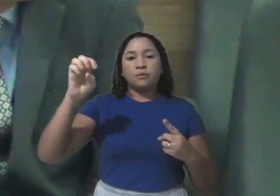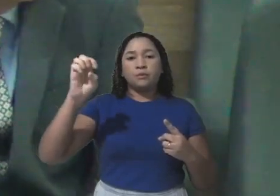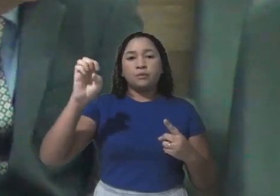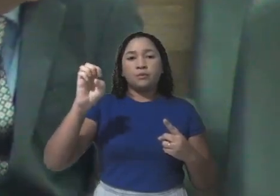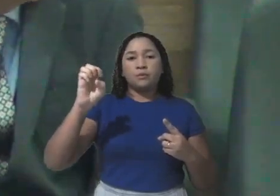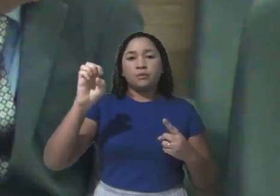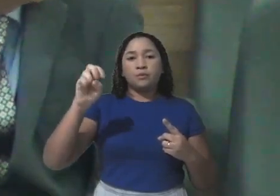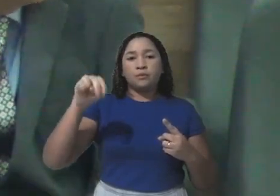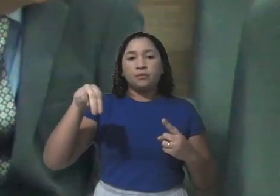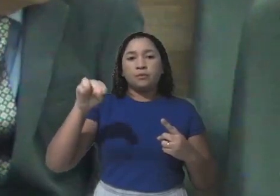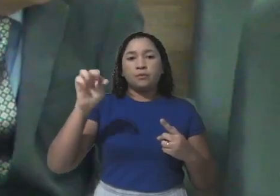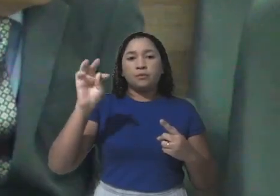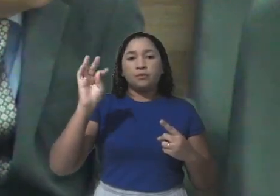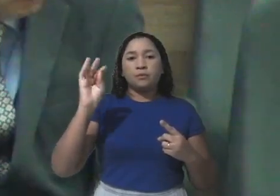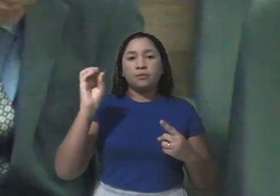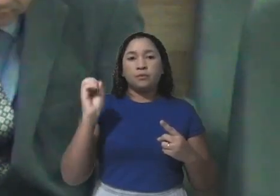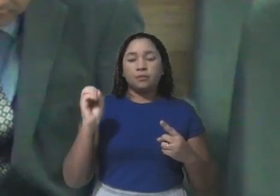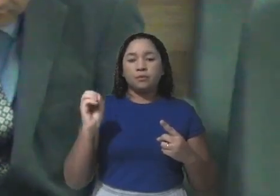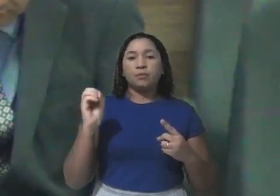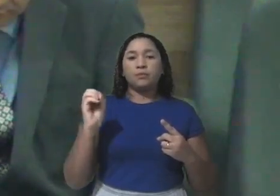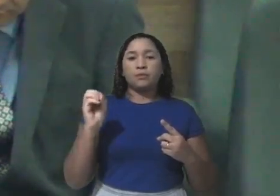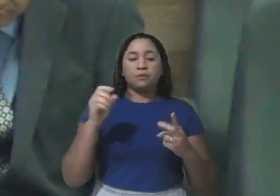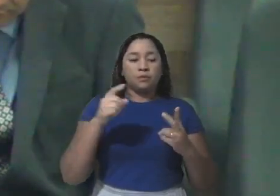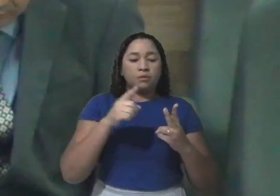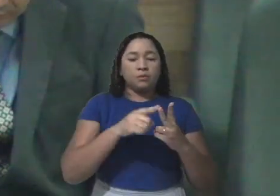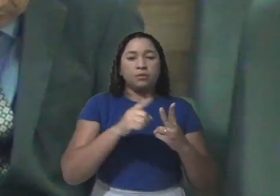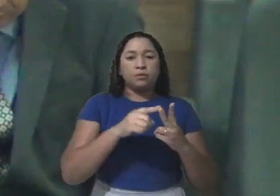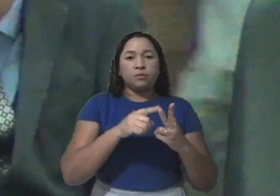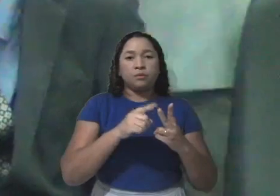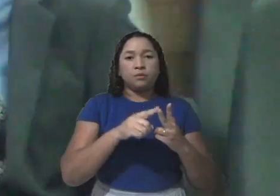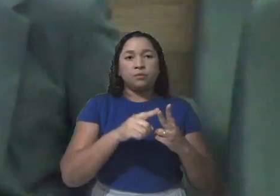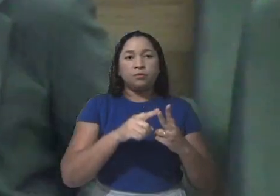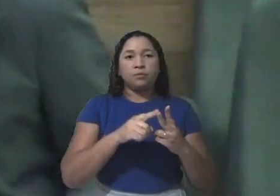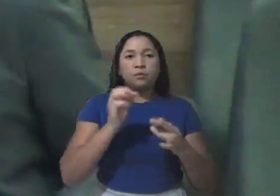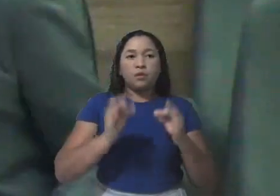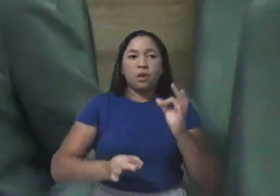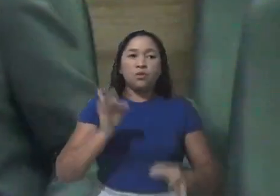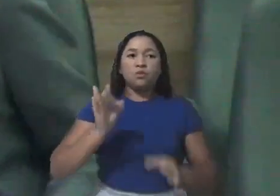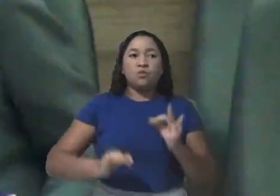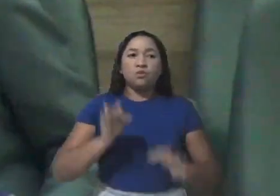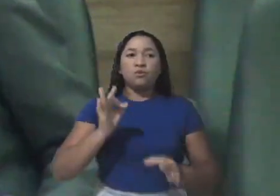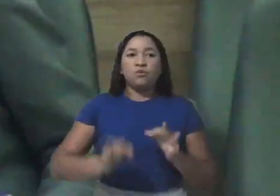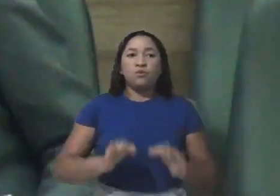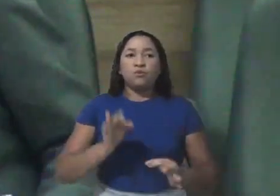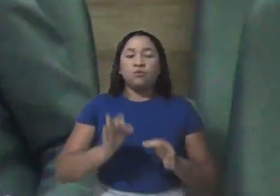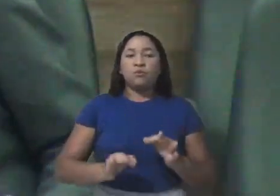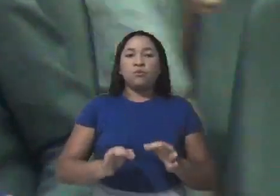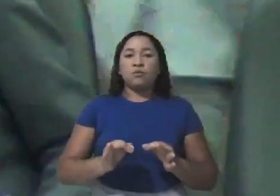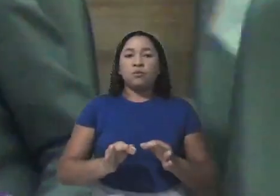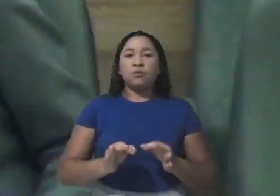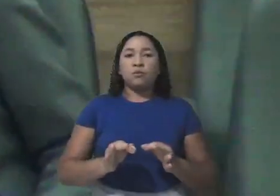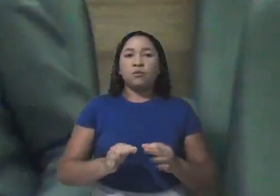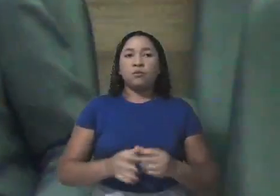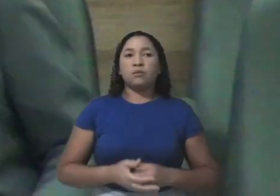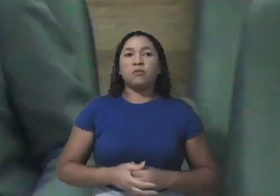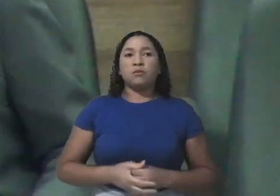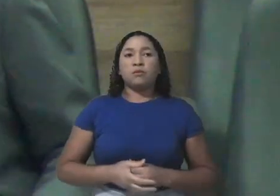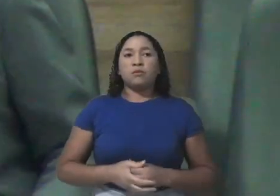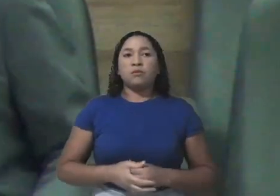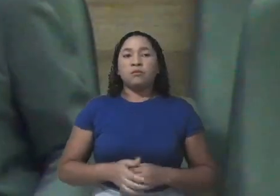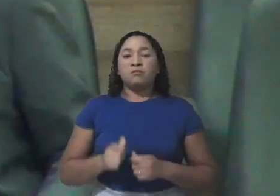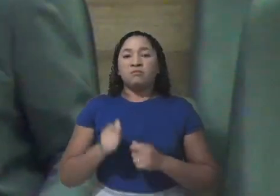trono branco, ao final da grande tribulação, um juízo para condenação. Nesse a igreja não mais